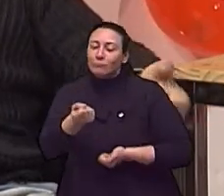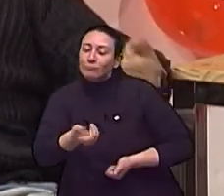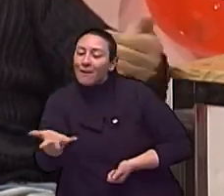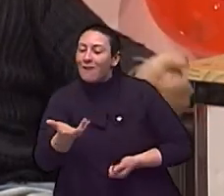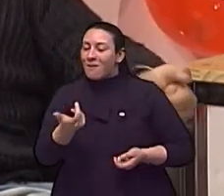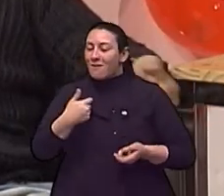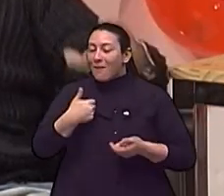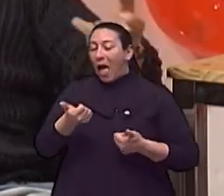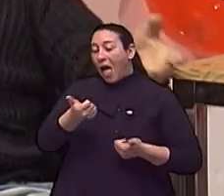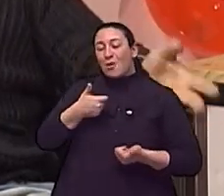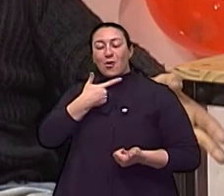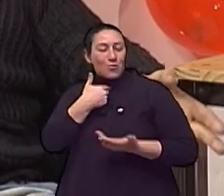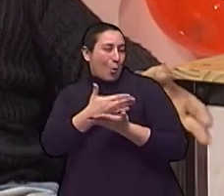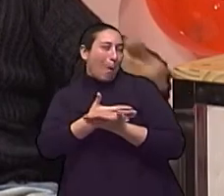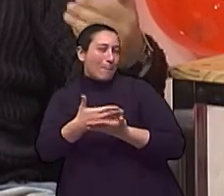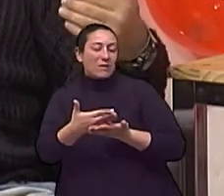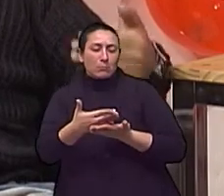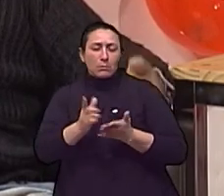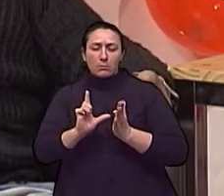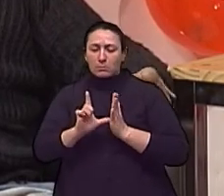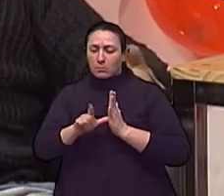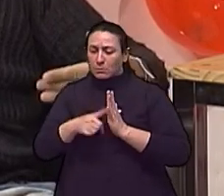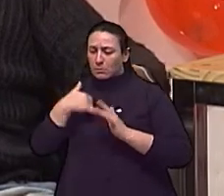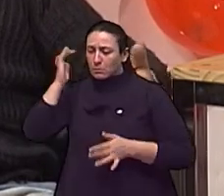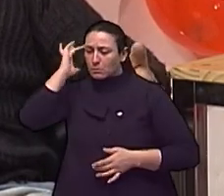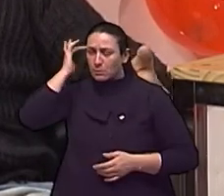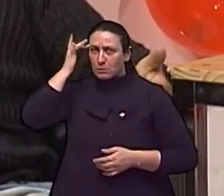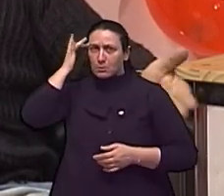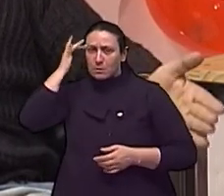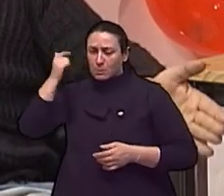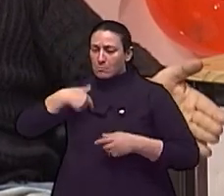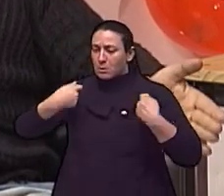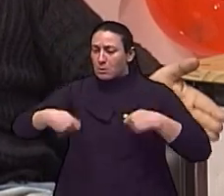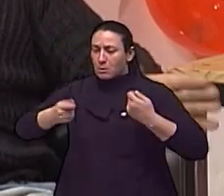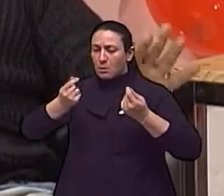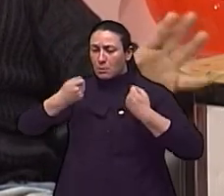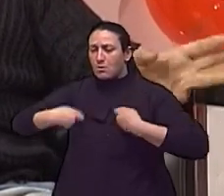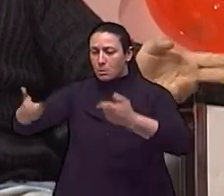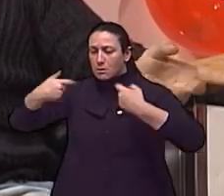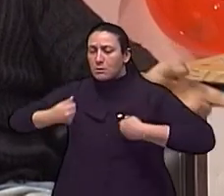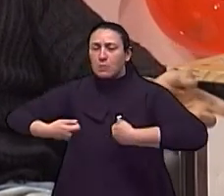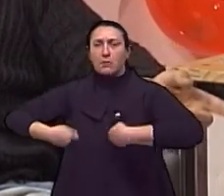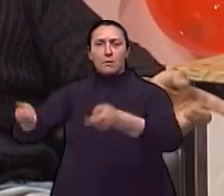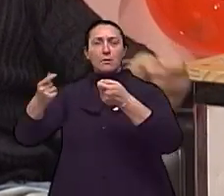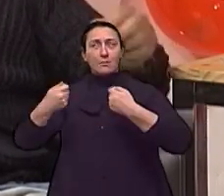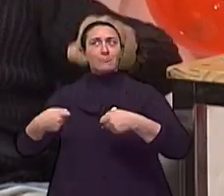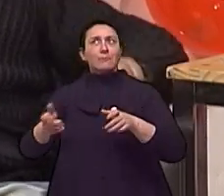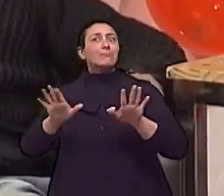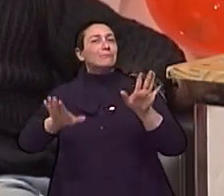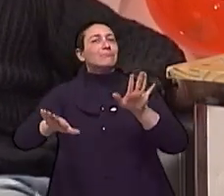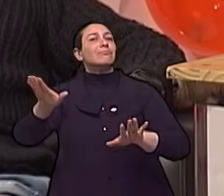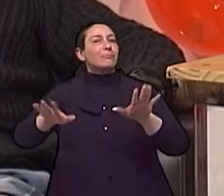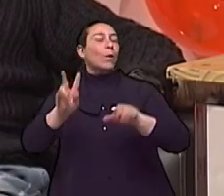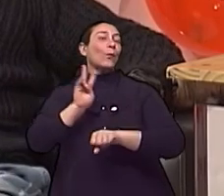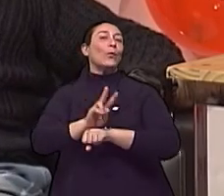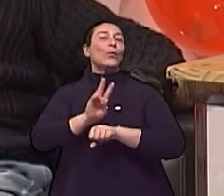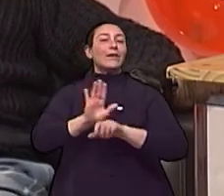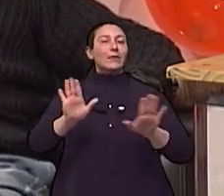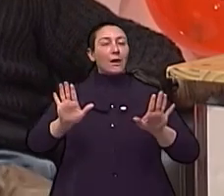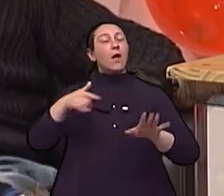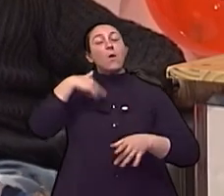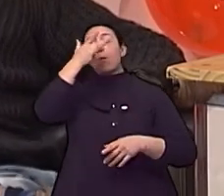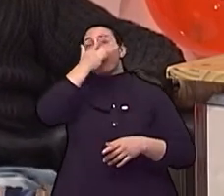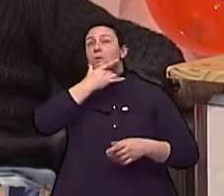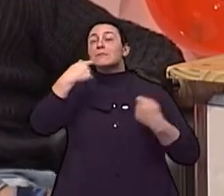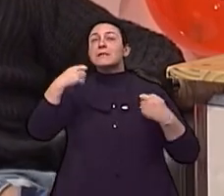ar que errado que é compulsivo isso também não é o que resolve se resolver ser é muito simples né então aí eu penso que